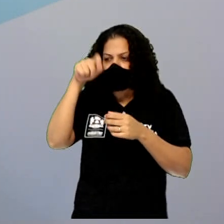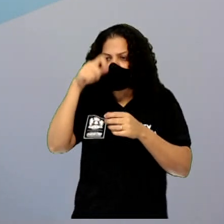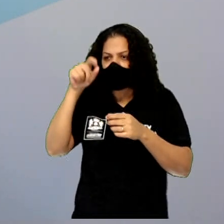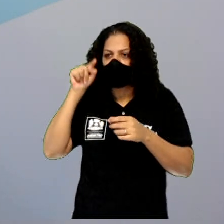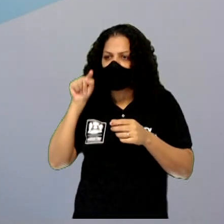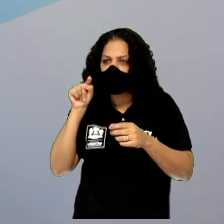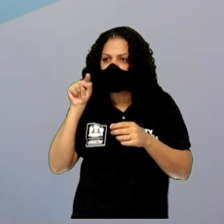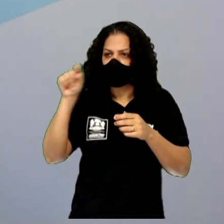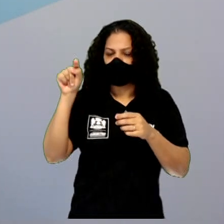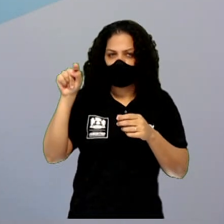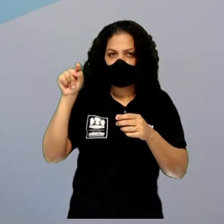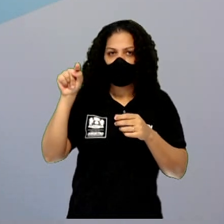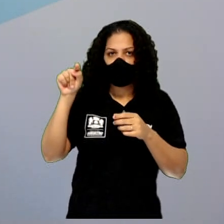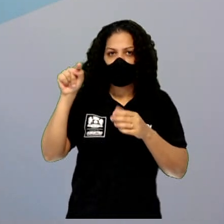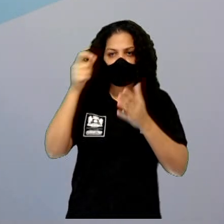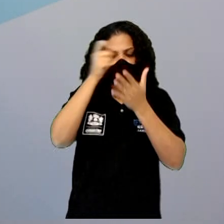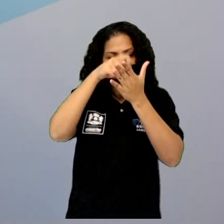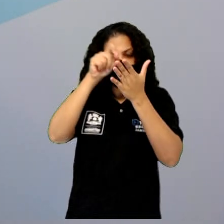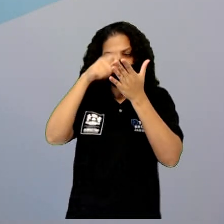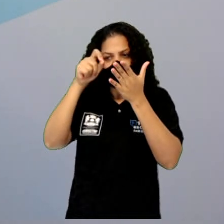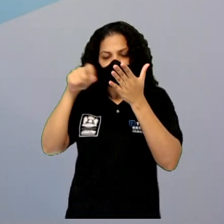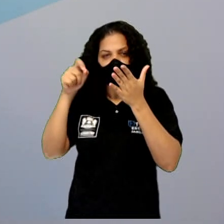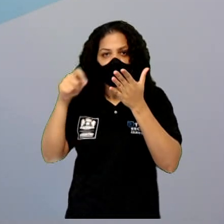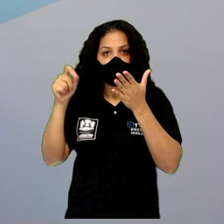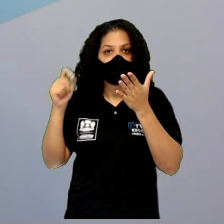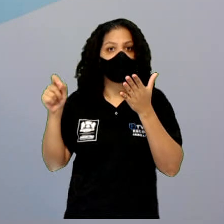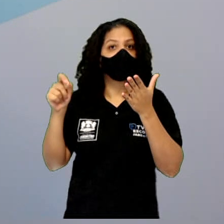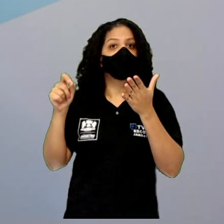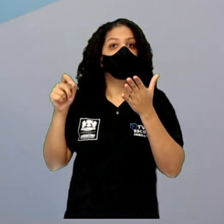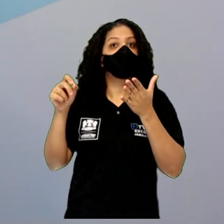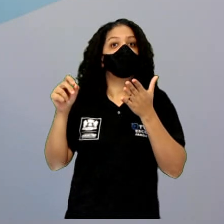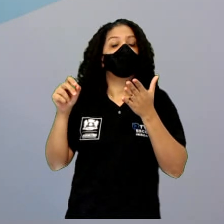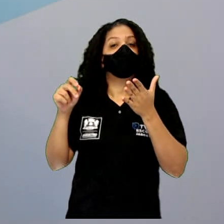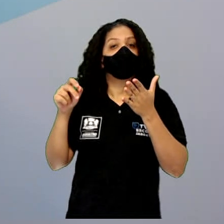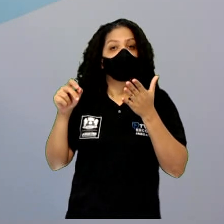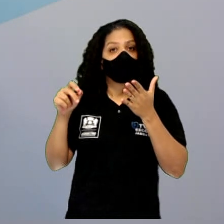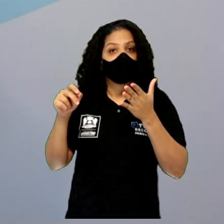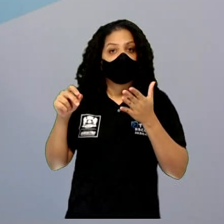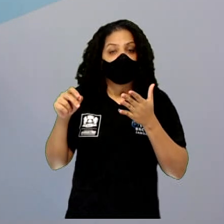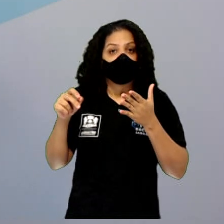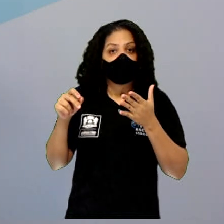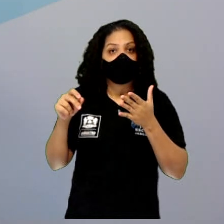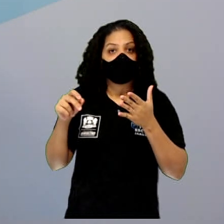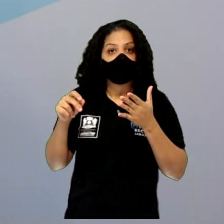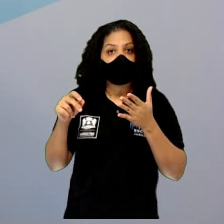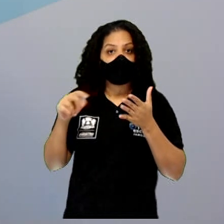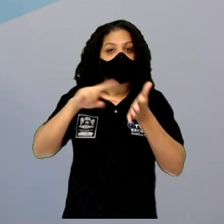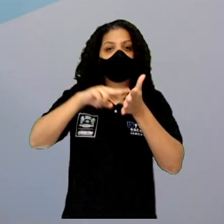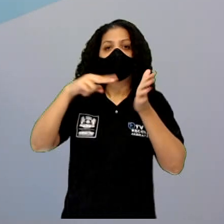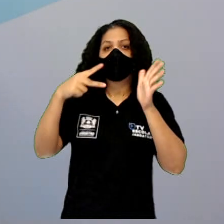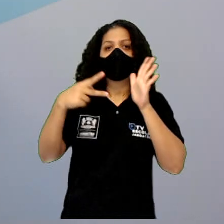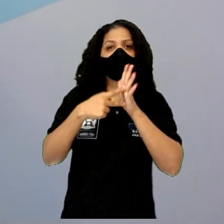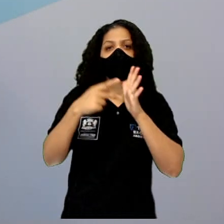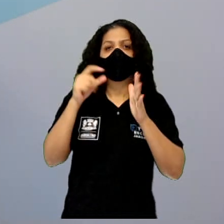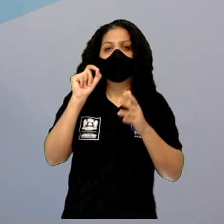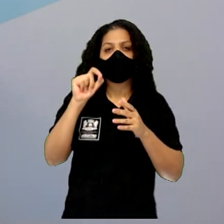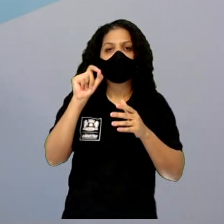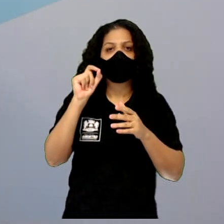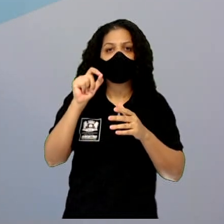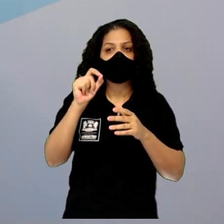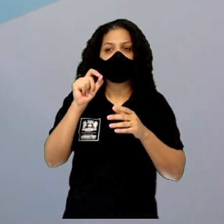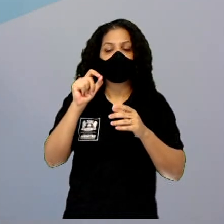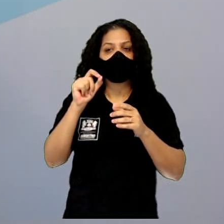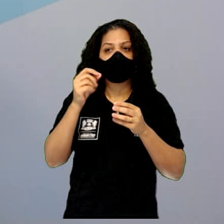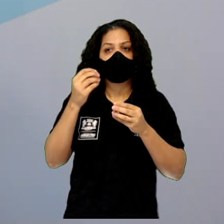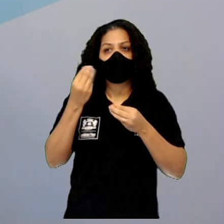pontua aquilo que você escreve, eles servem tanto para trazer a entonação da nossa voz, né,